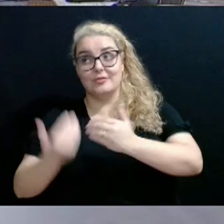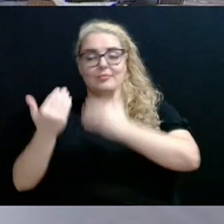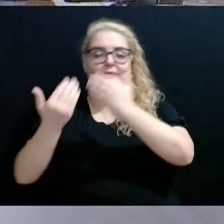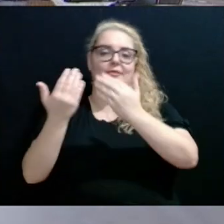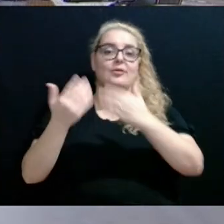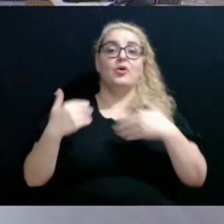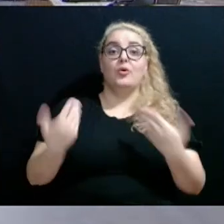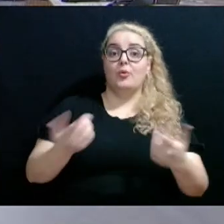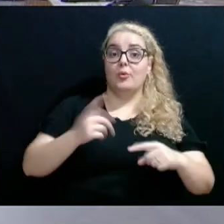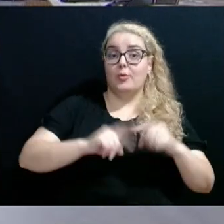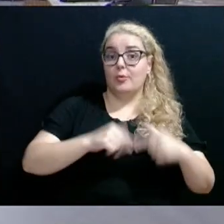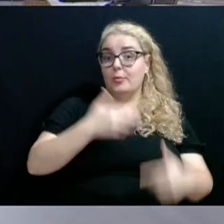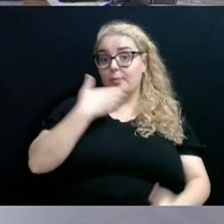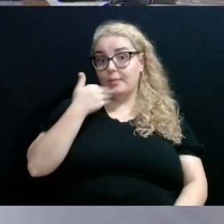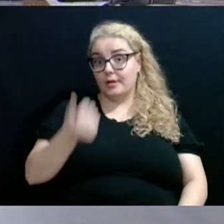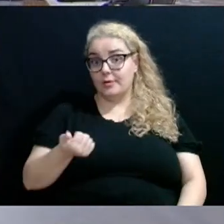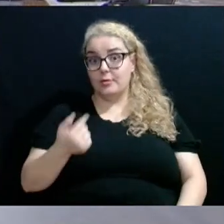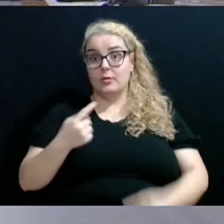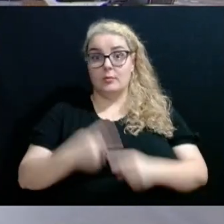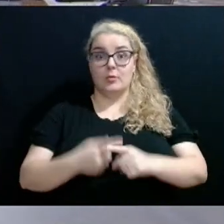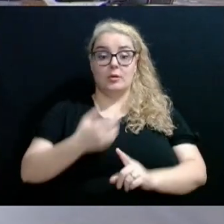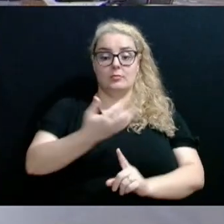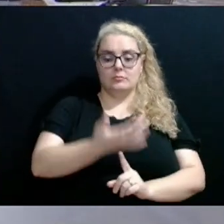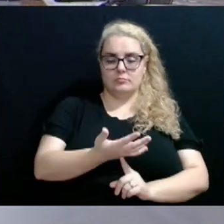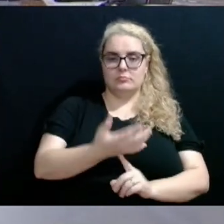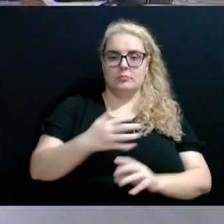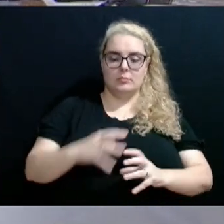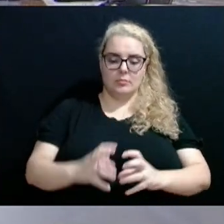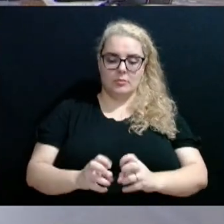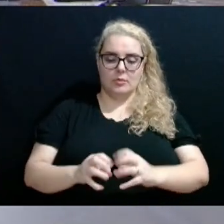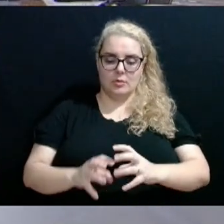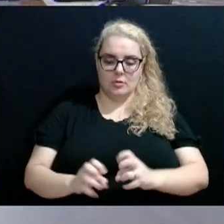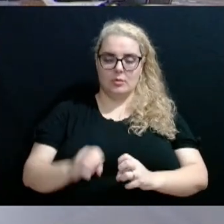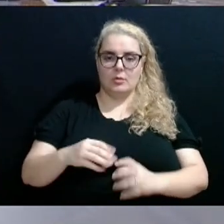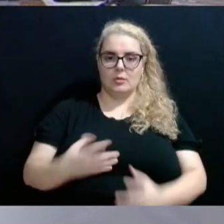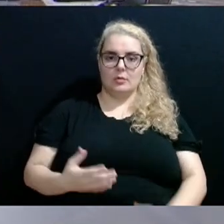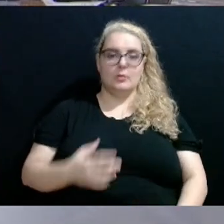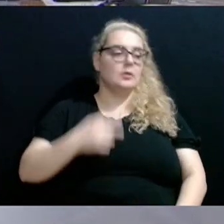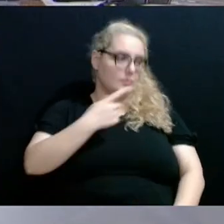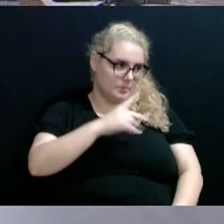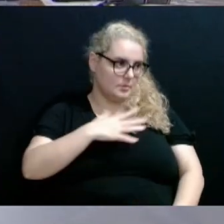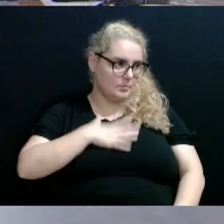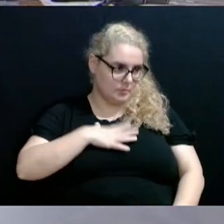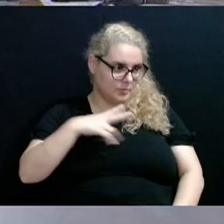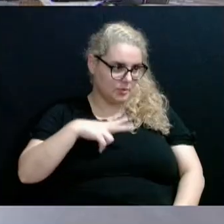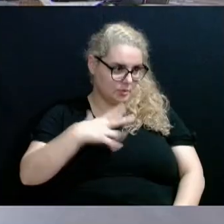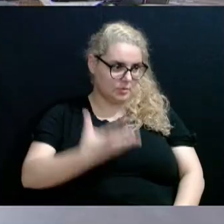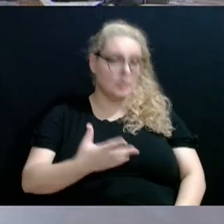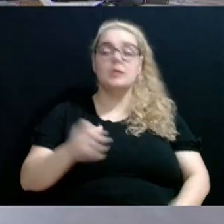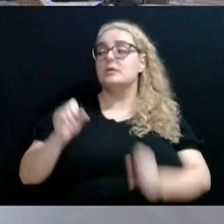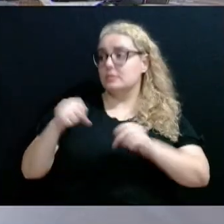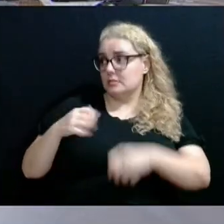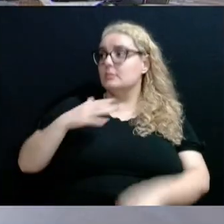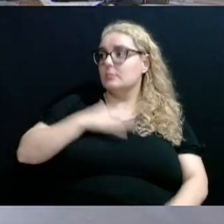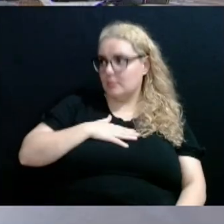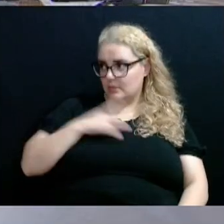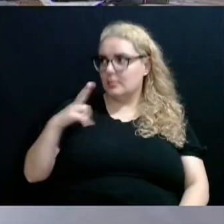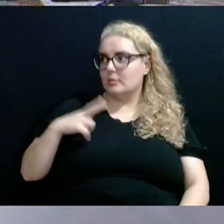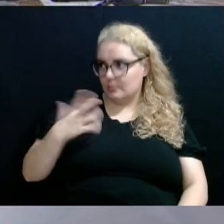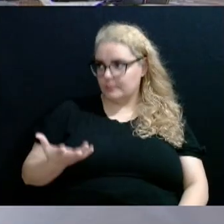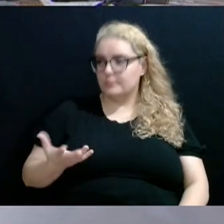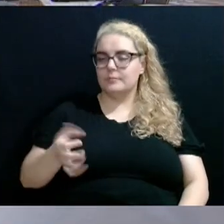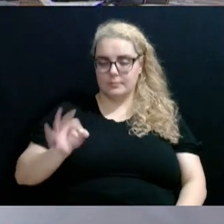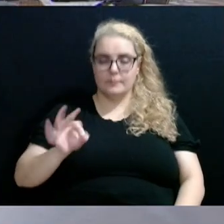até então eu fazia velas moldadas à mão, né? E era para você. E era para mim. Tá. Exatamente. E aí, para eu